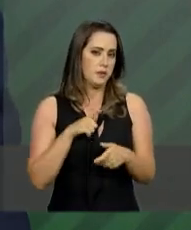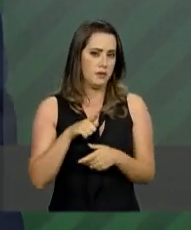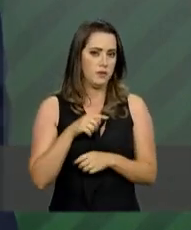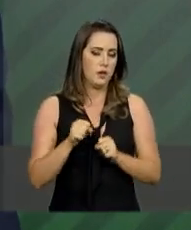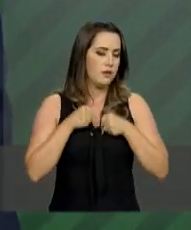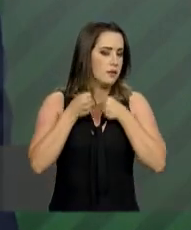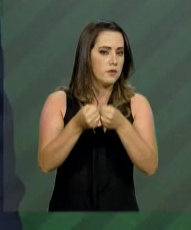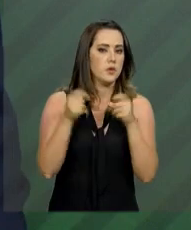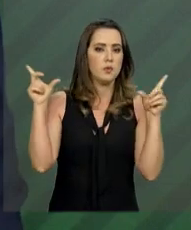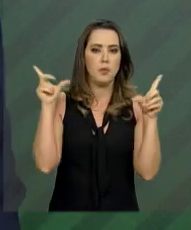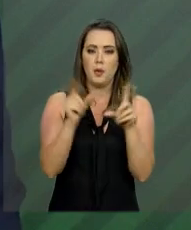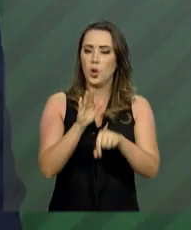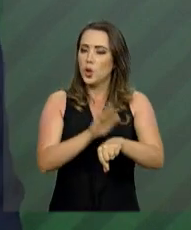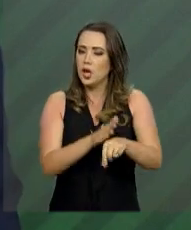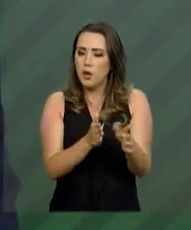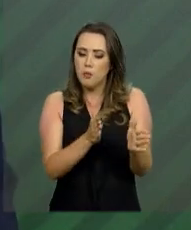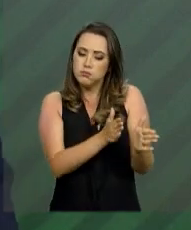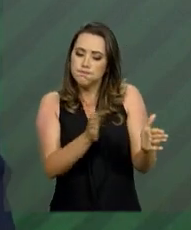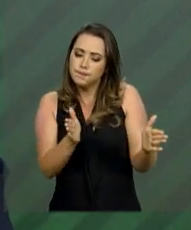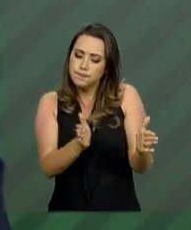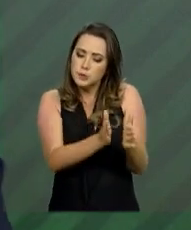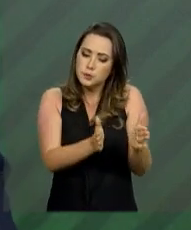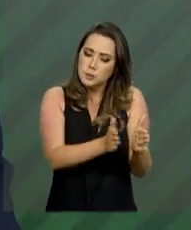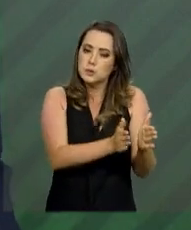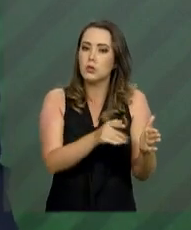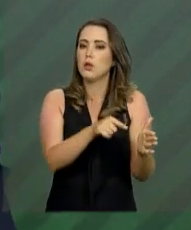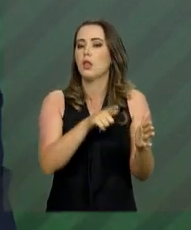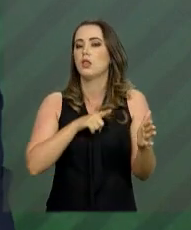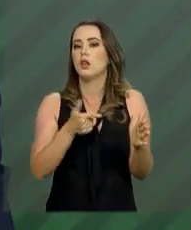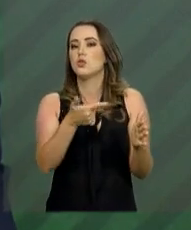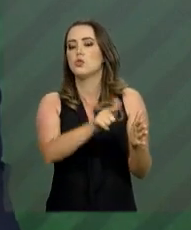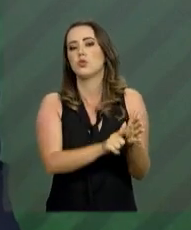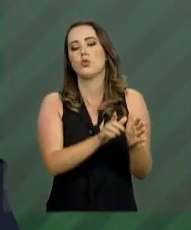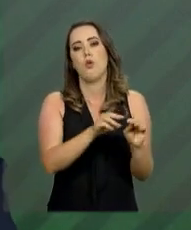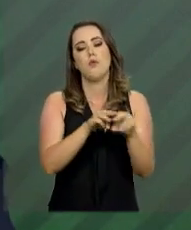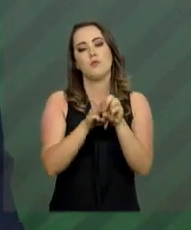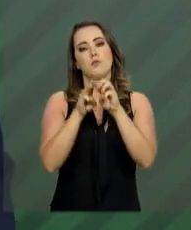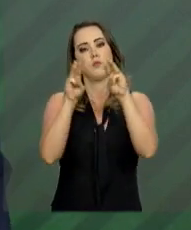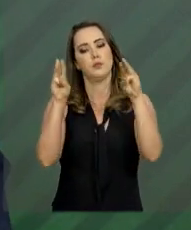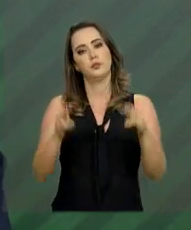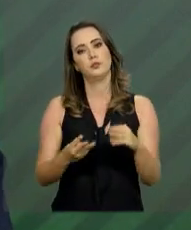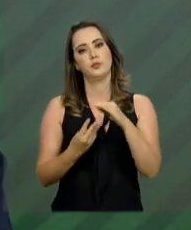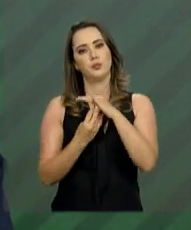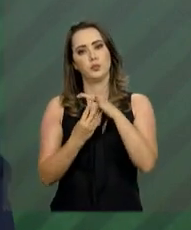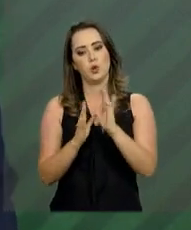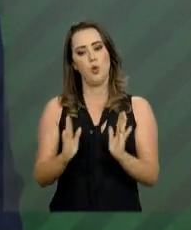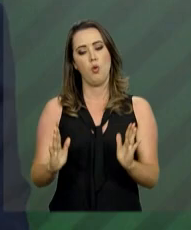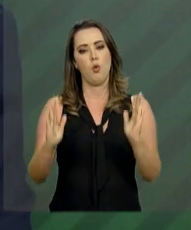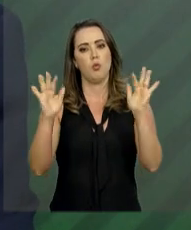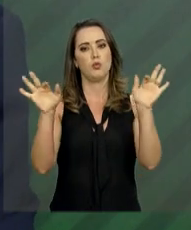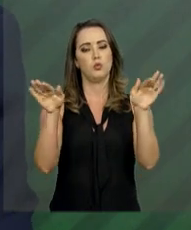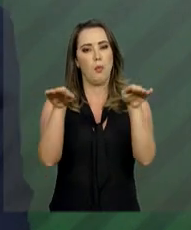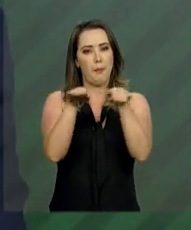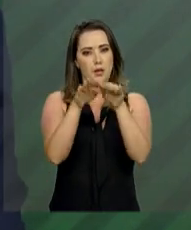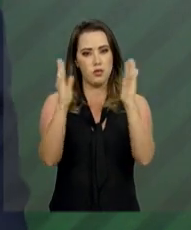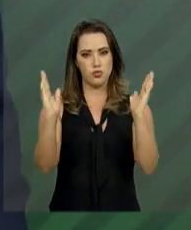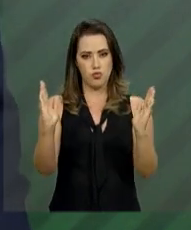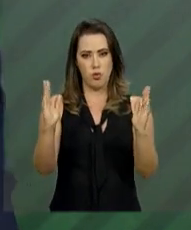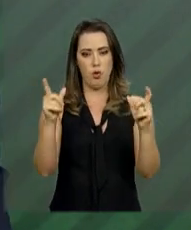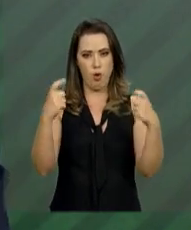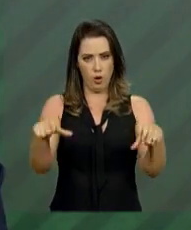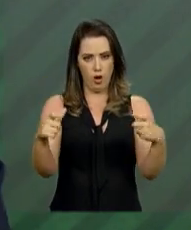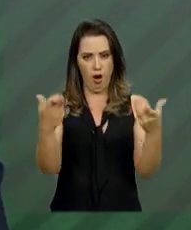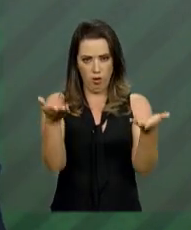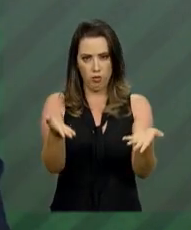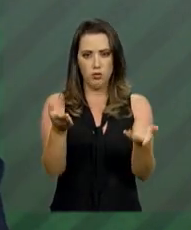no menor prazo possível nós possamos recuperar o edifício e possamos fazer então